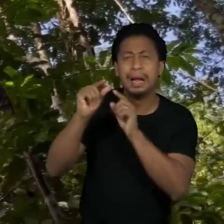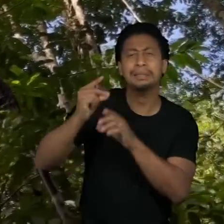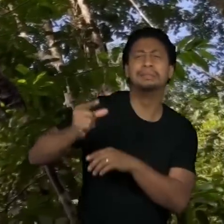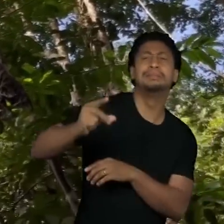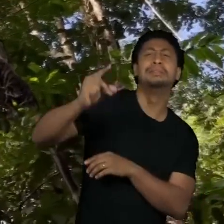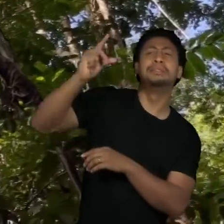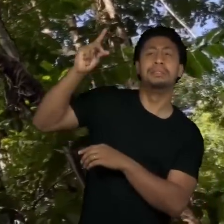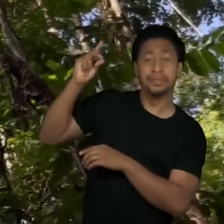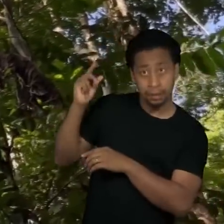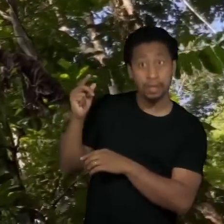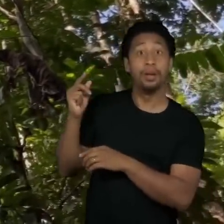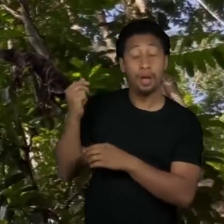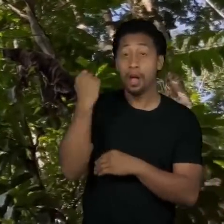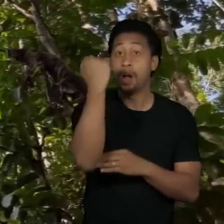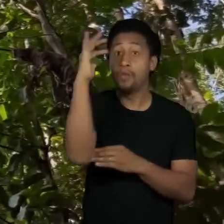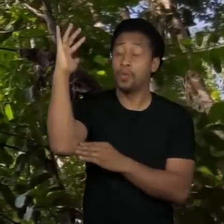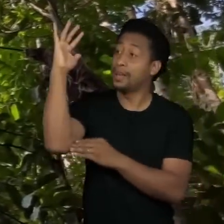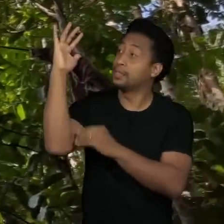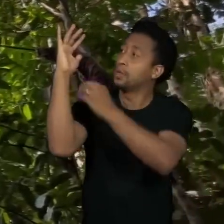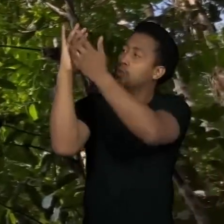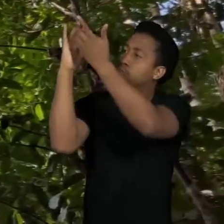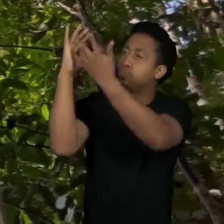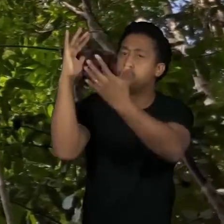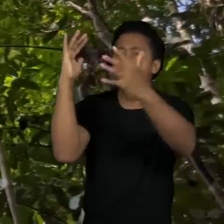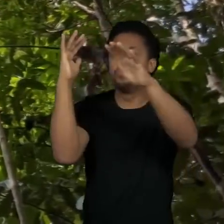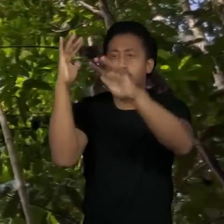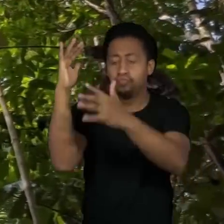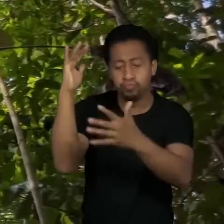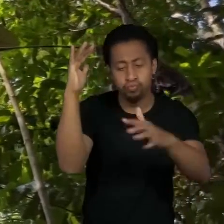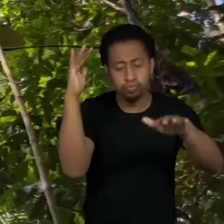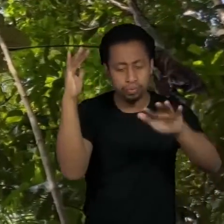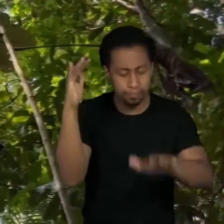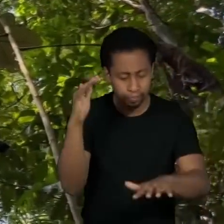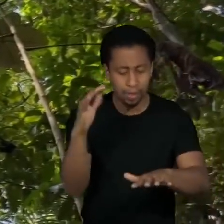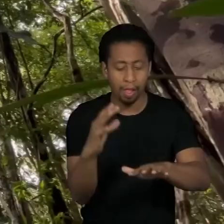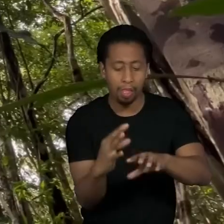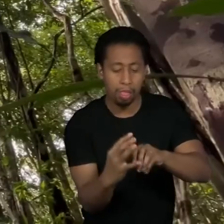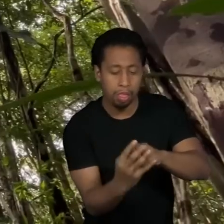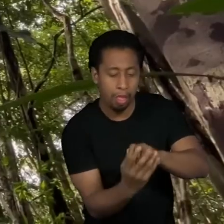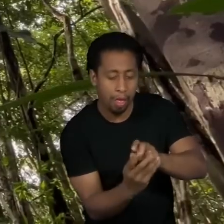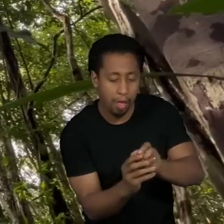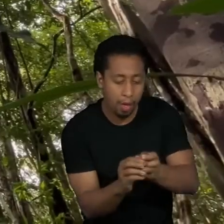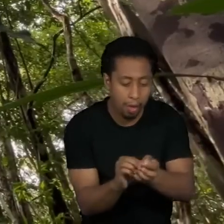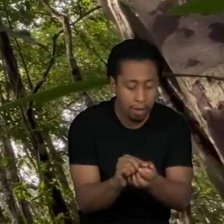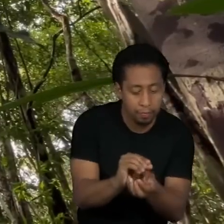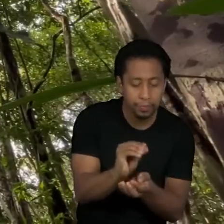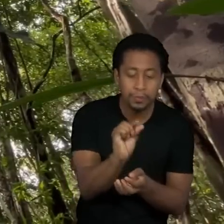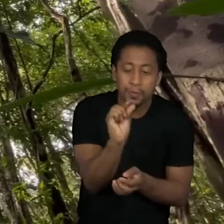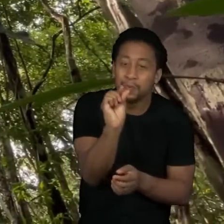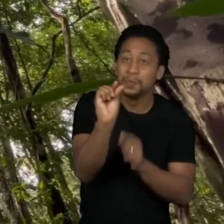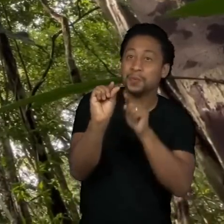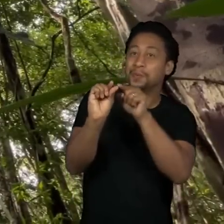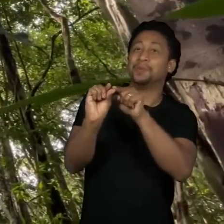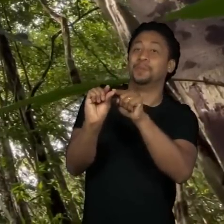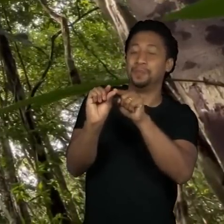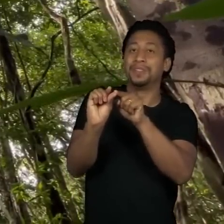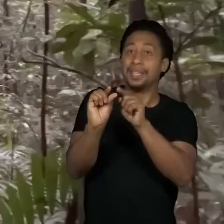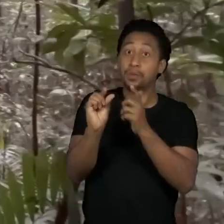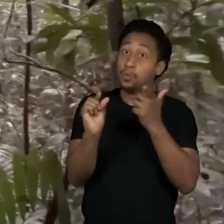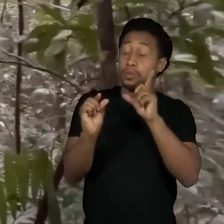responderia aos impactos do entorno causados pelos desmatamentos. O biólogo comprovou que, para